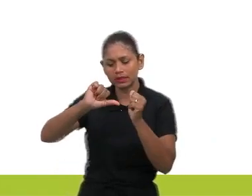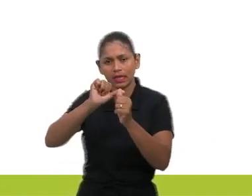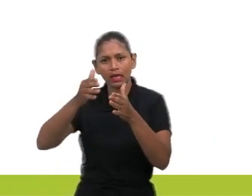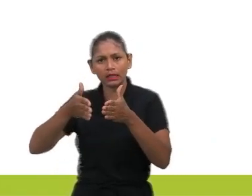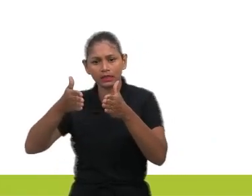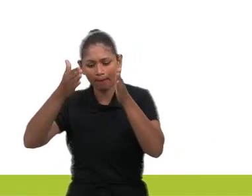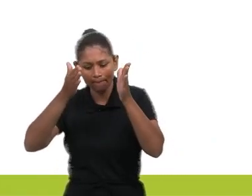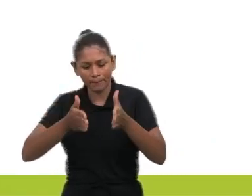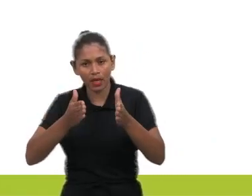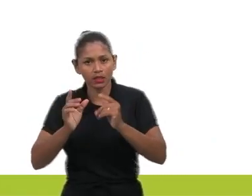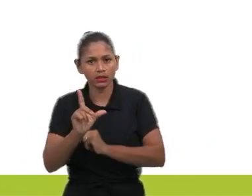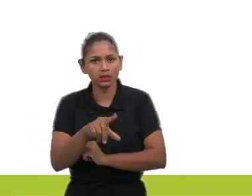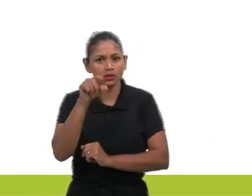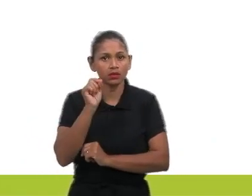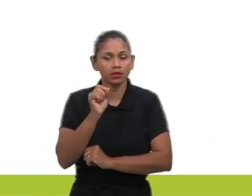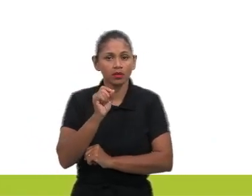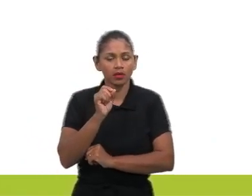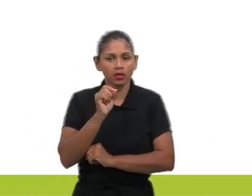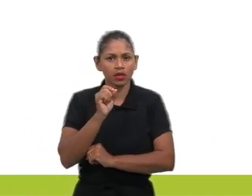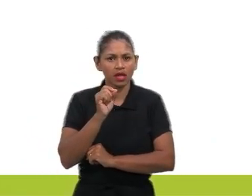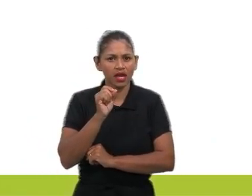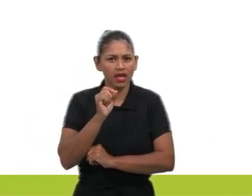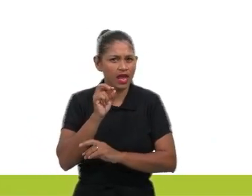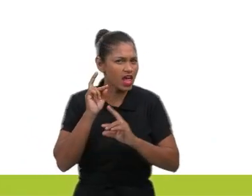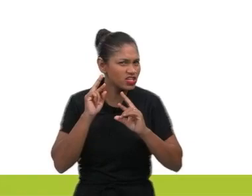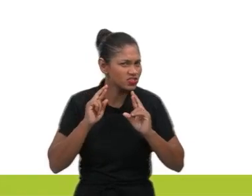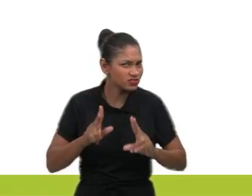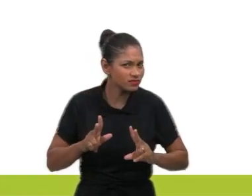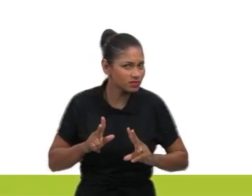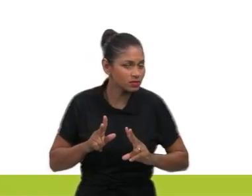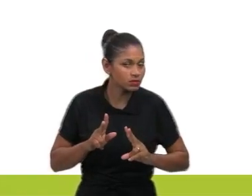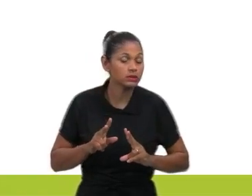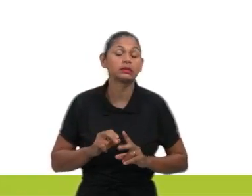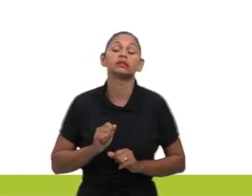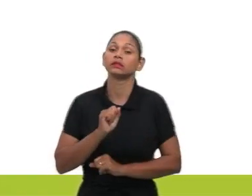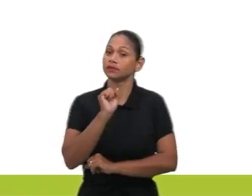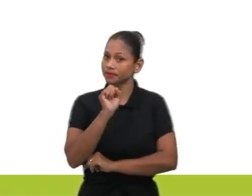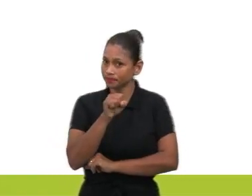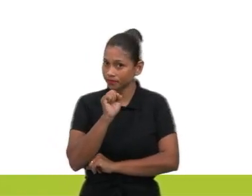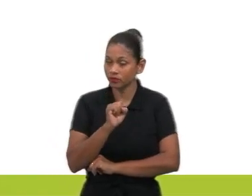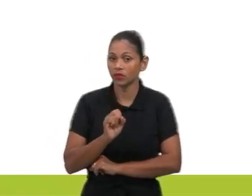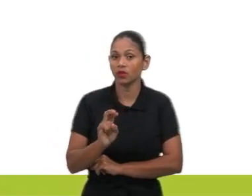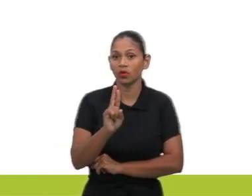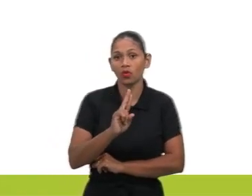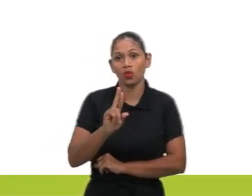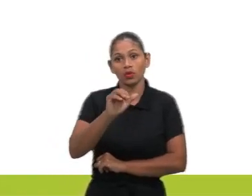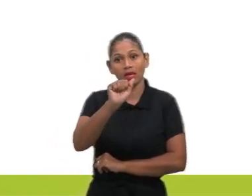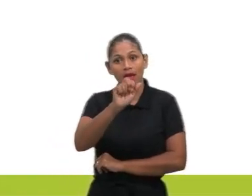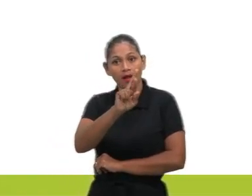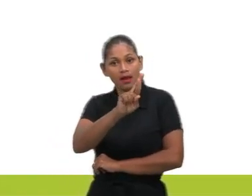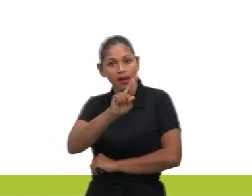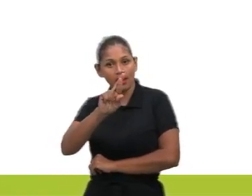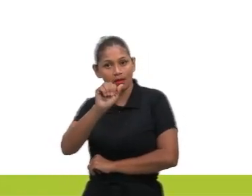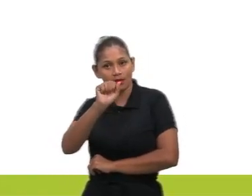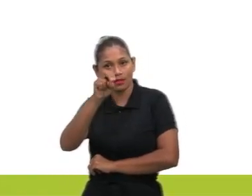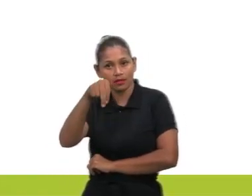diferença? Se sim, você utiliza arranjo, né? Que é o princípio multiplicativo.